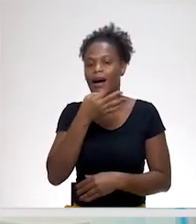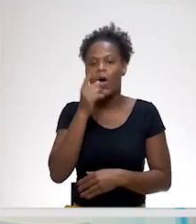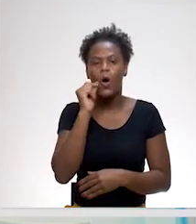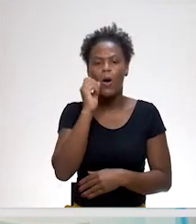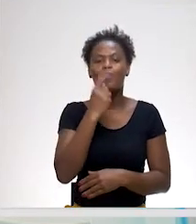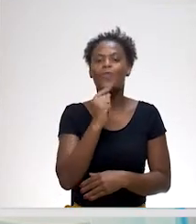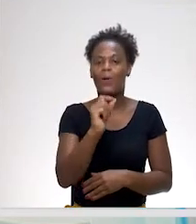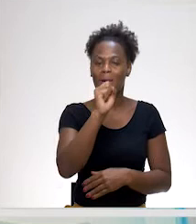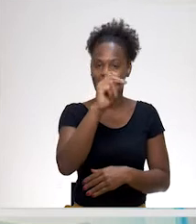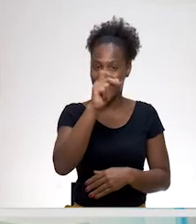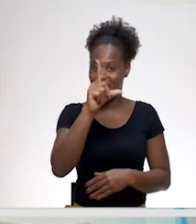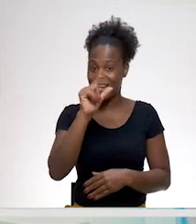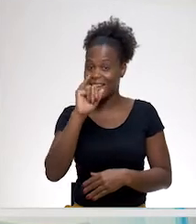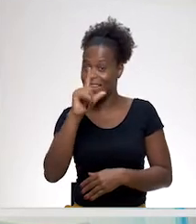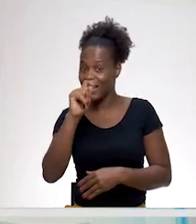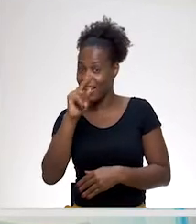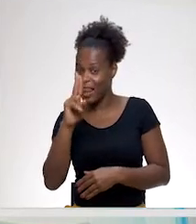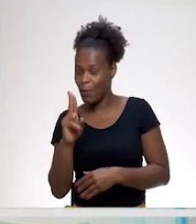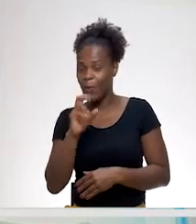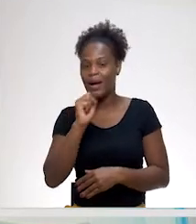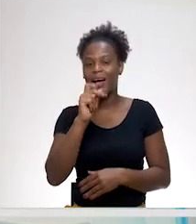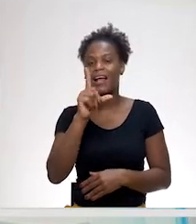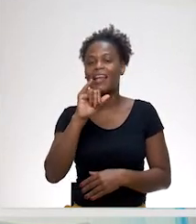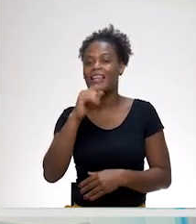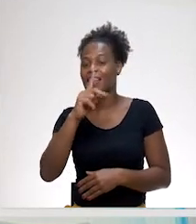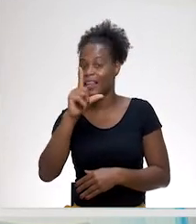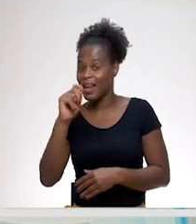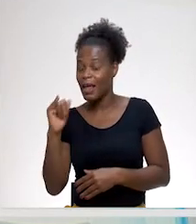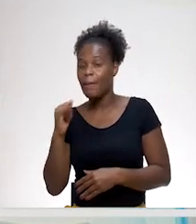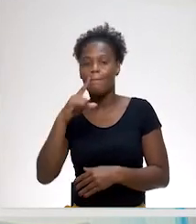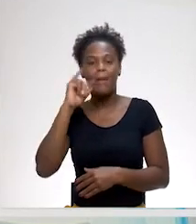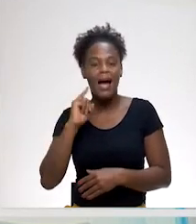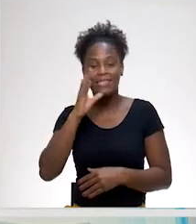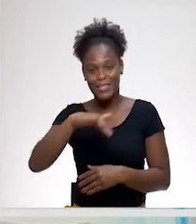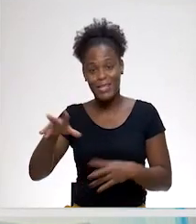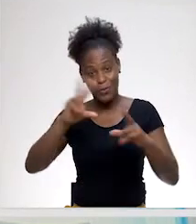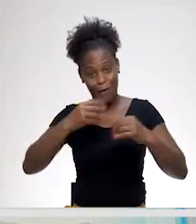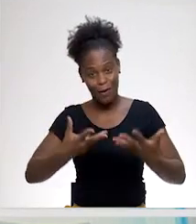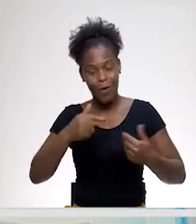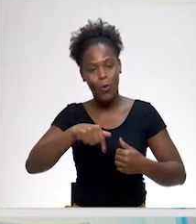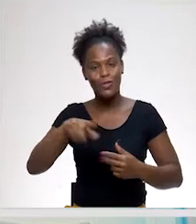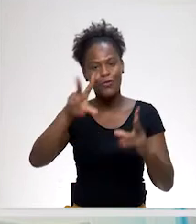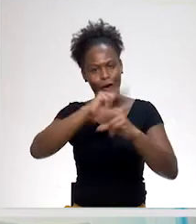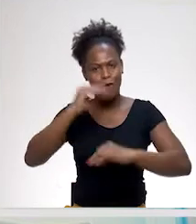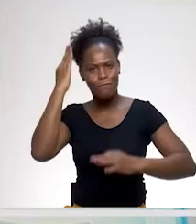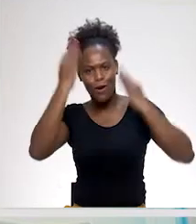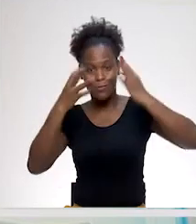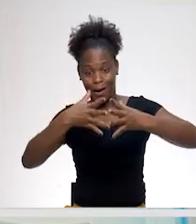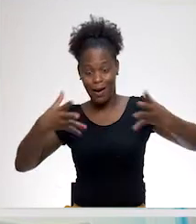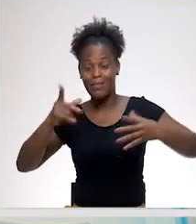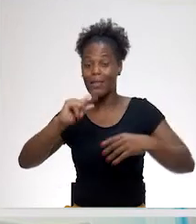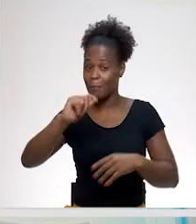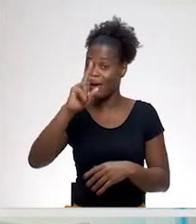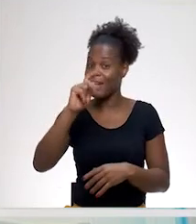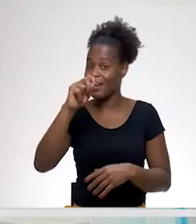sobre Galilei, que foi considerado o pai da ciência moderna. E hoje estamos aqui com mais um grande filósofo,